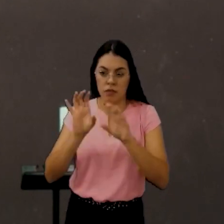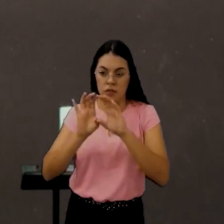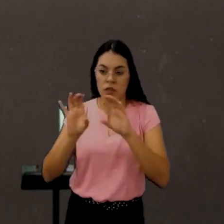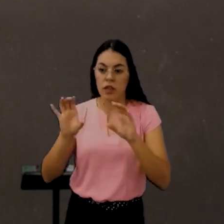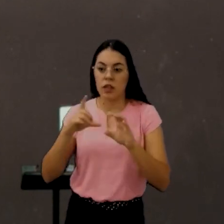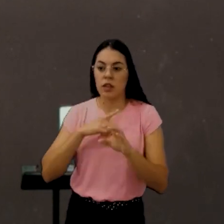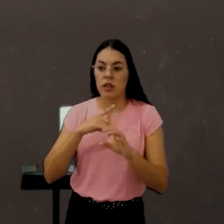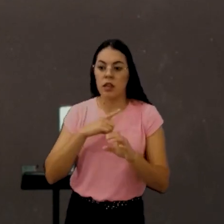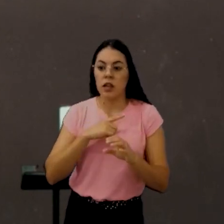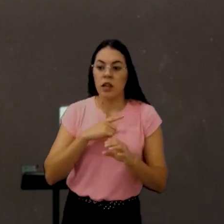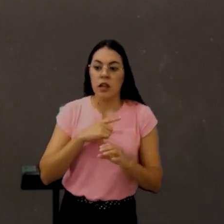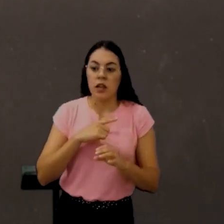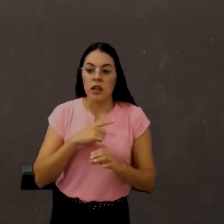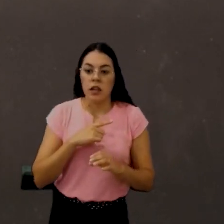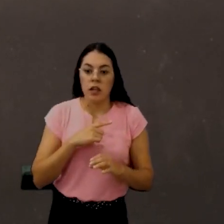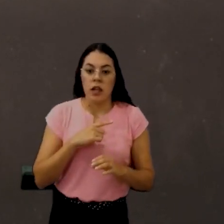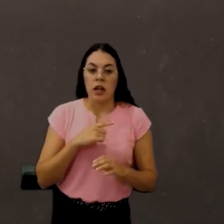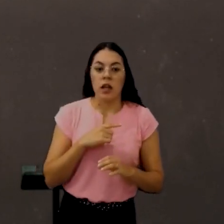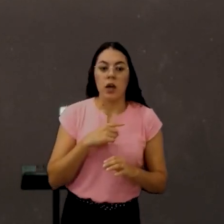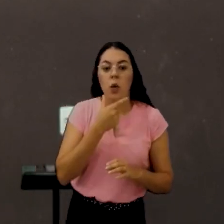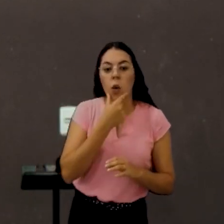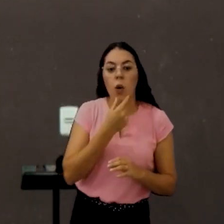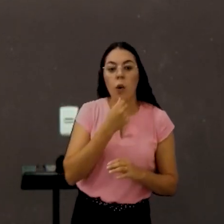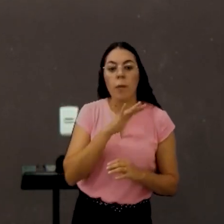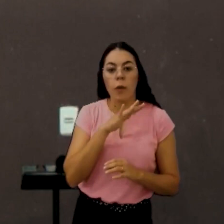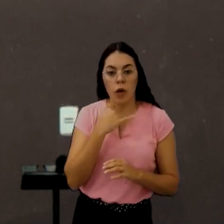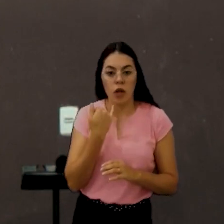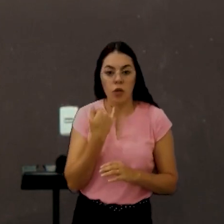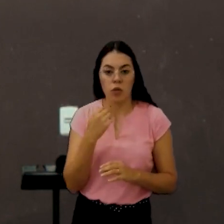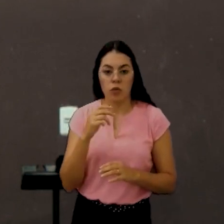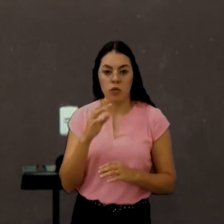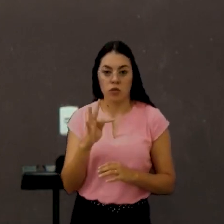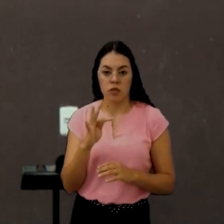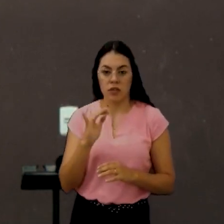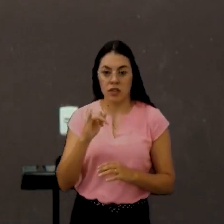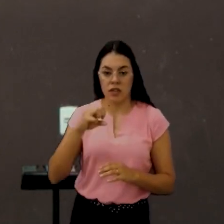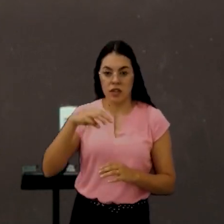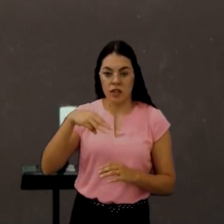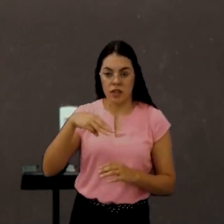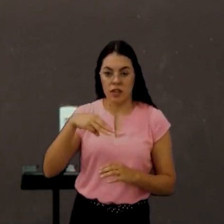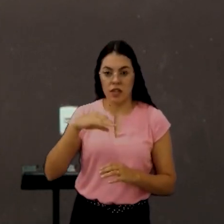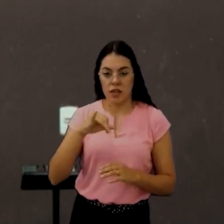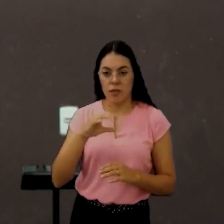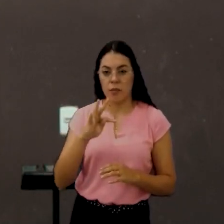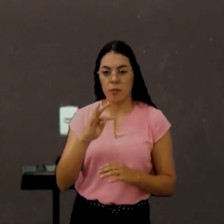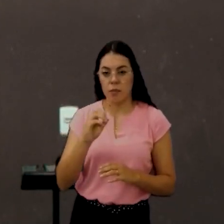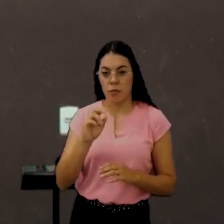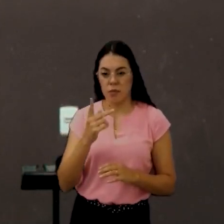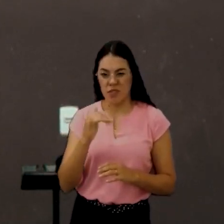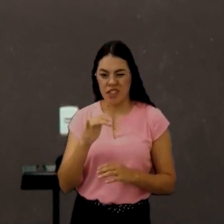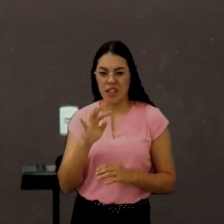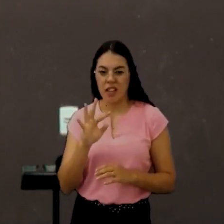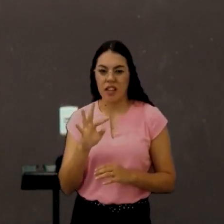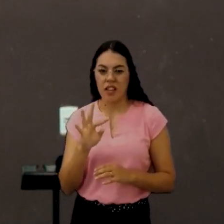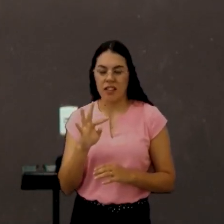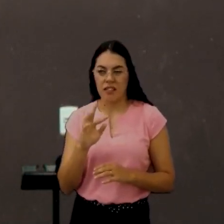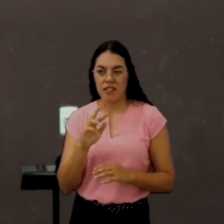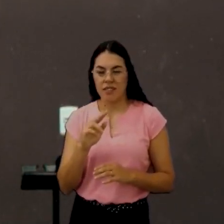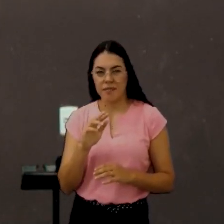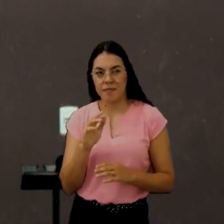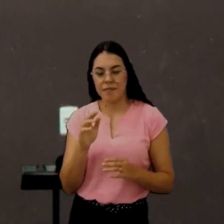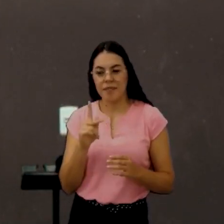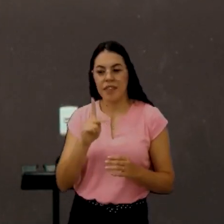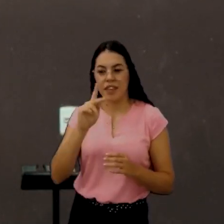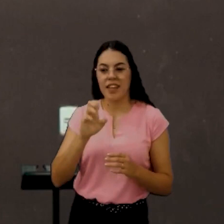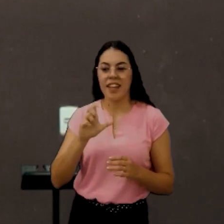morte de um grande homem de Deus, o Timothy Keller. Timothy Keller impactou, eu estava compartilhando com os meninos lá em